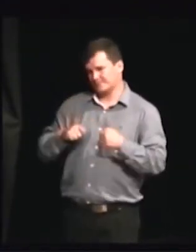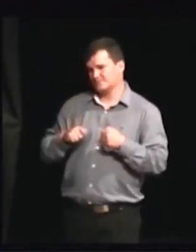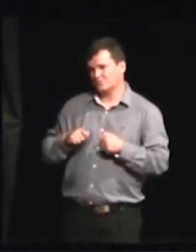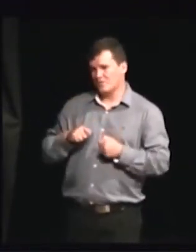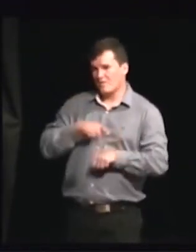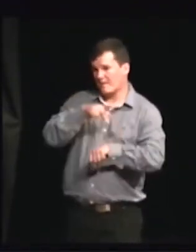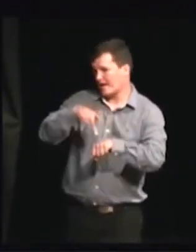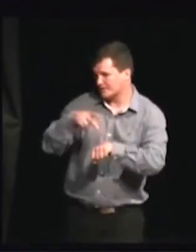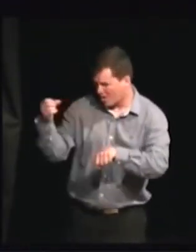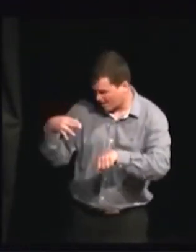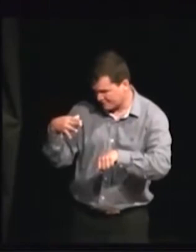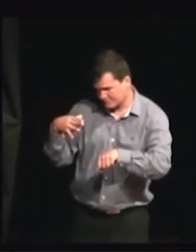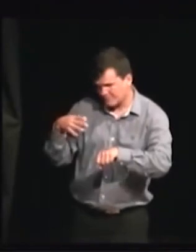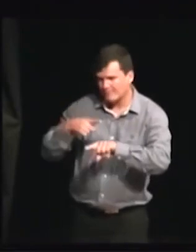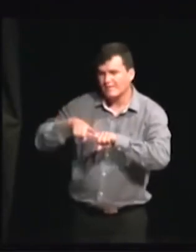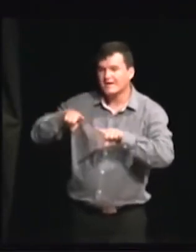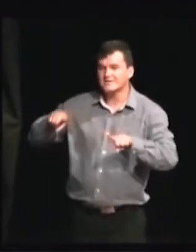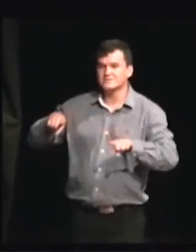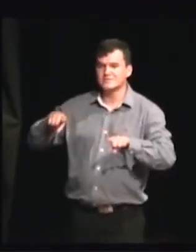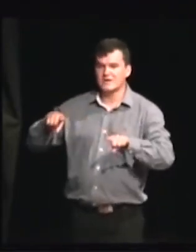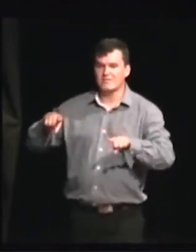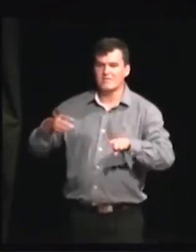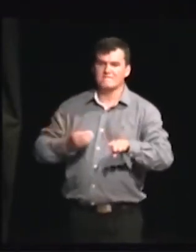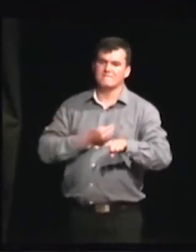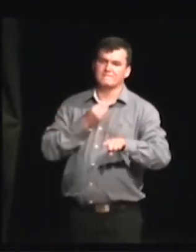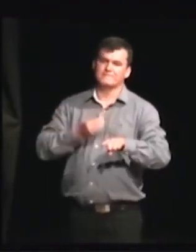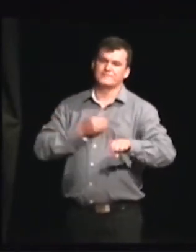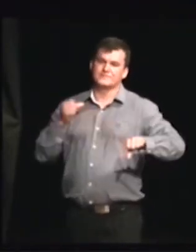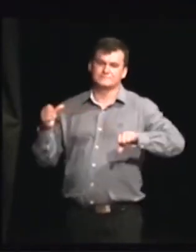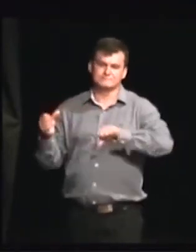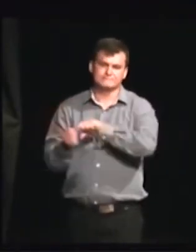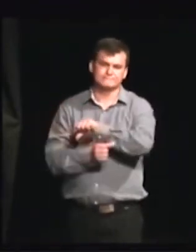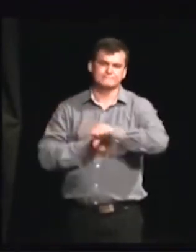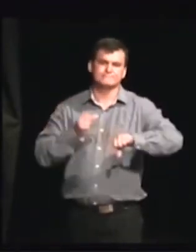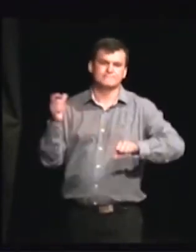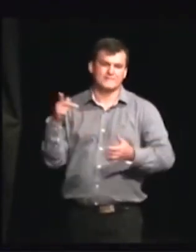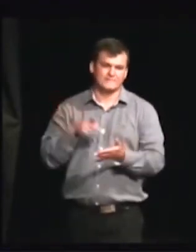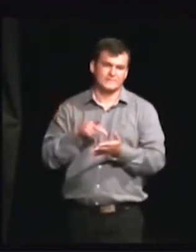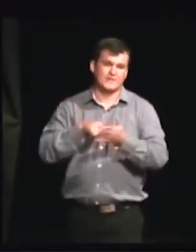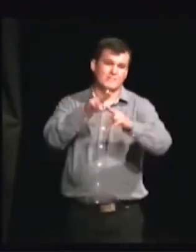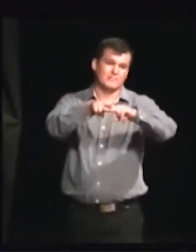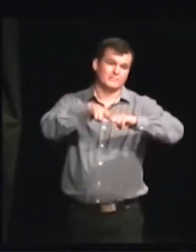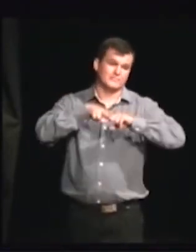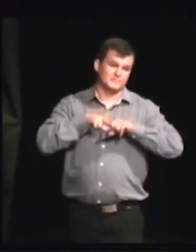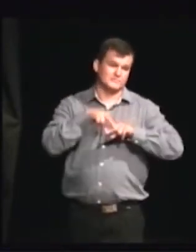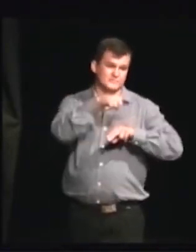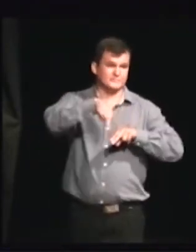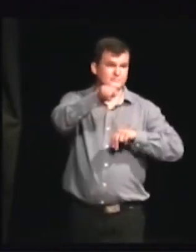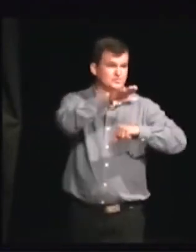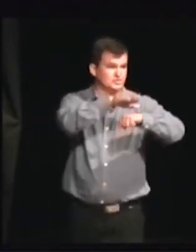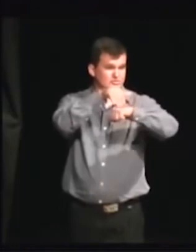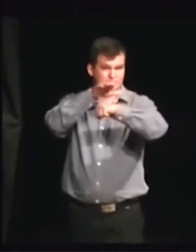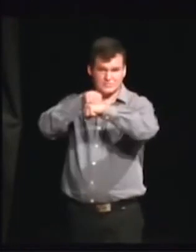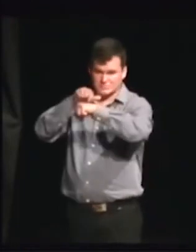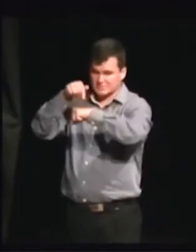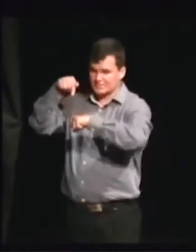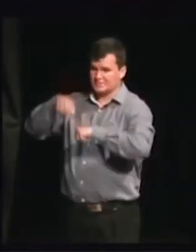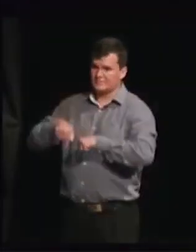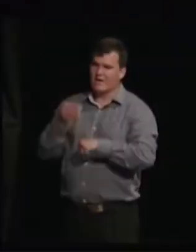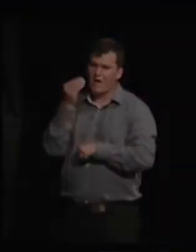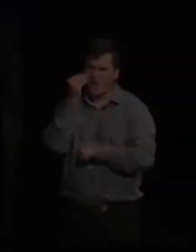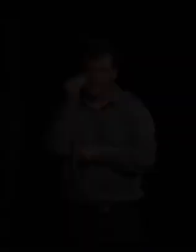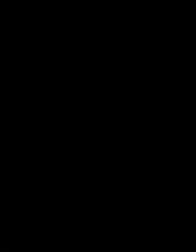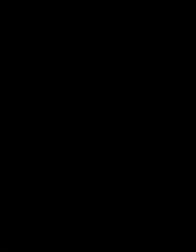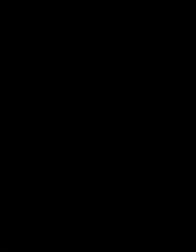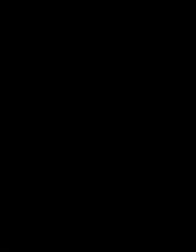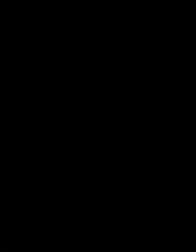país, a construção de um novo tempo. Por isso, nós somos convidados aqui para fazer essa